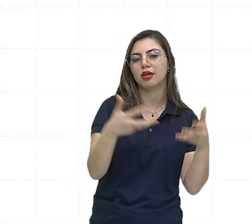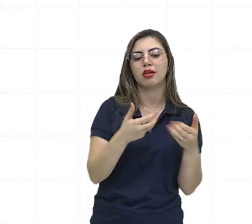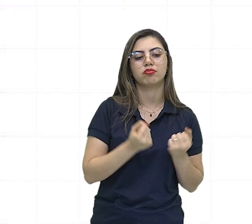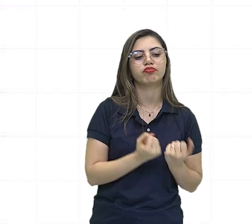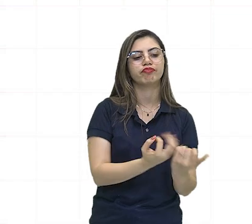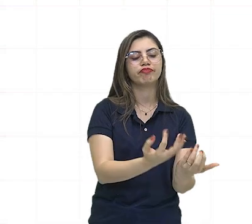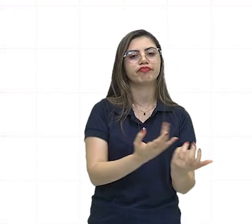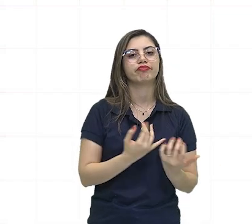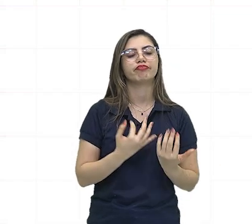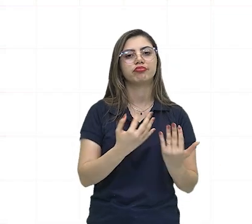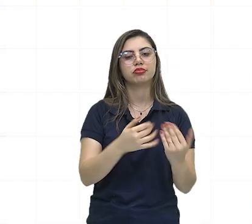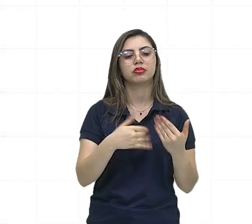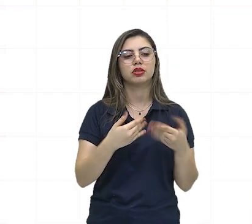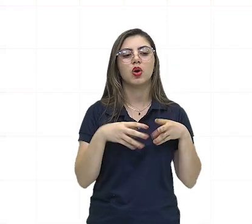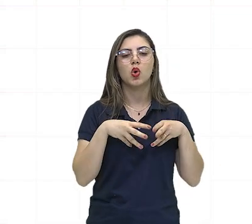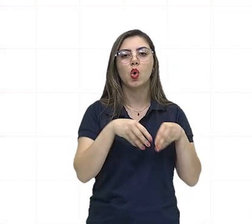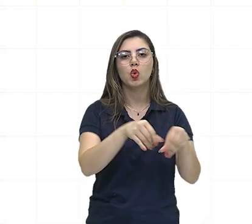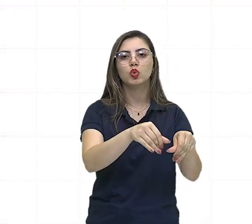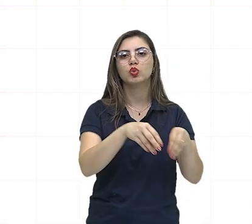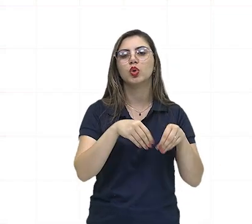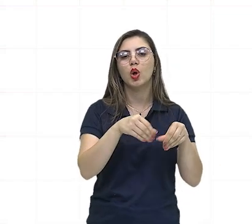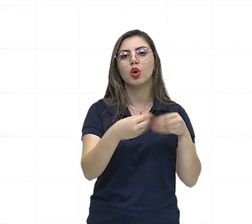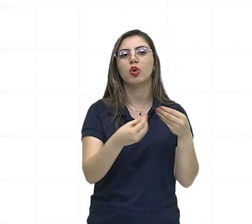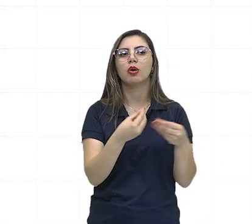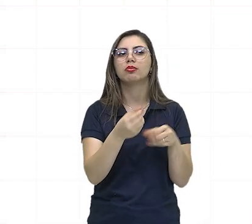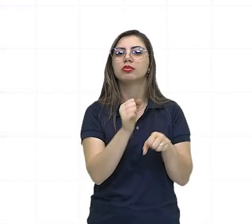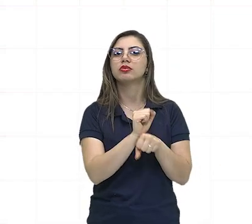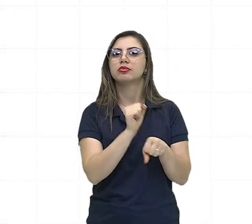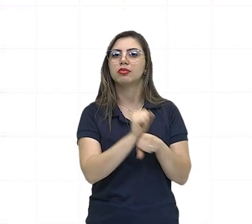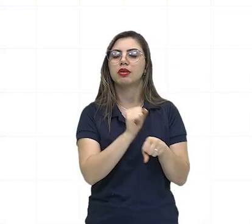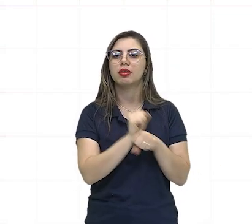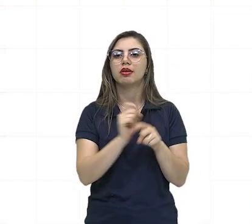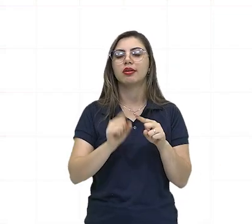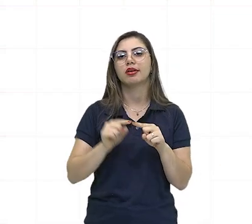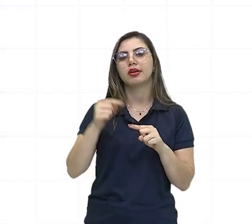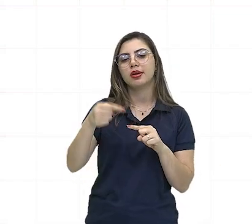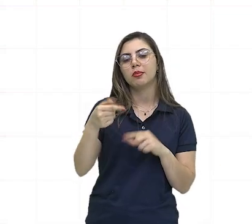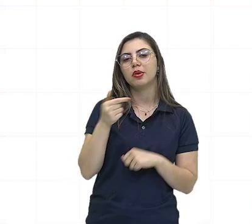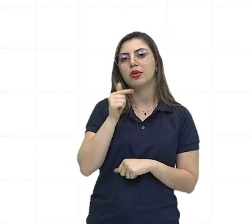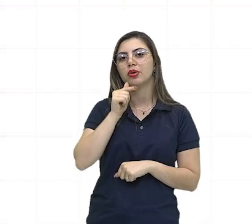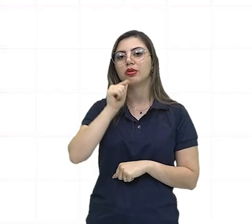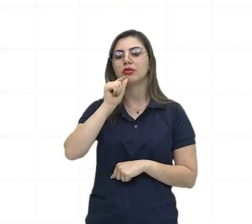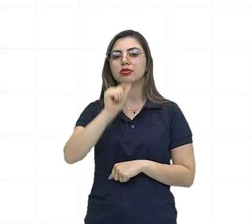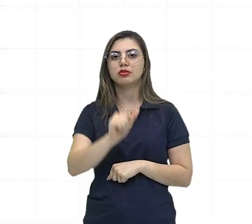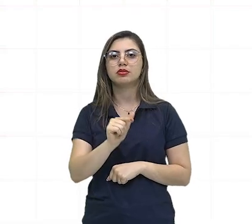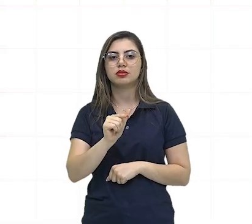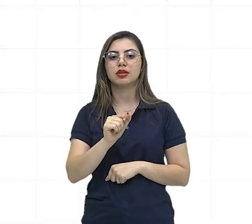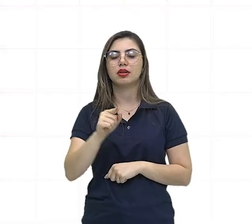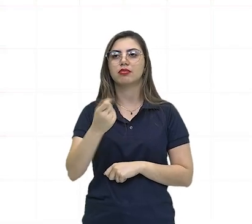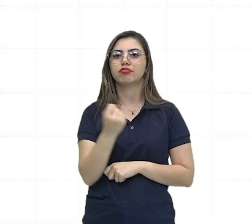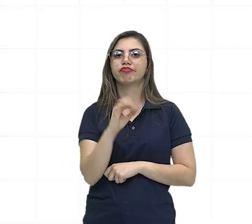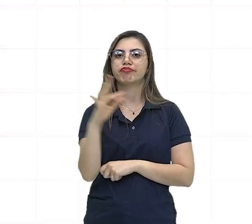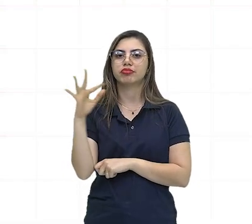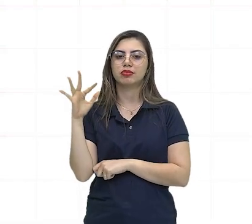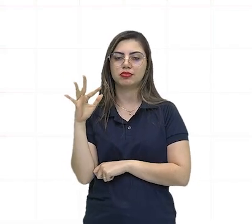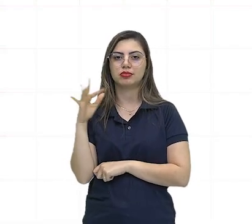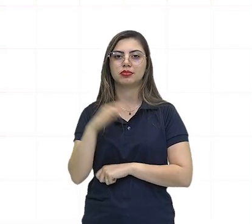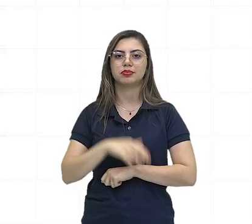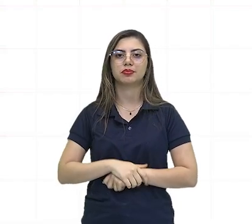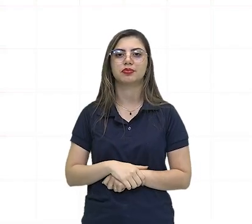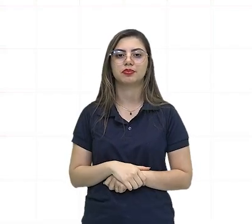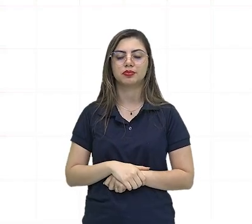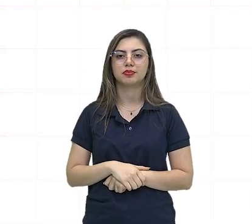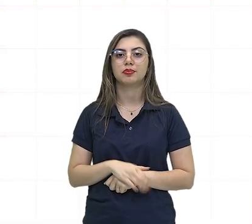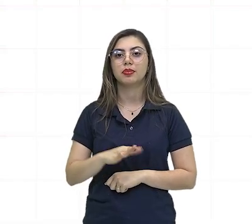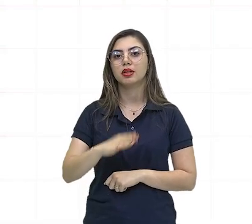deixando depois o solo para o descanso, para que ele possa se integrar à natureza. Uma